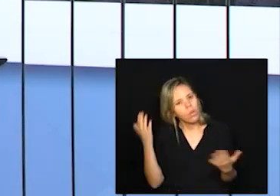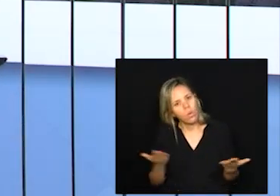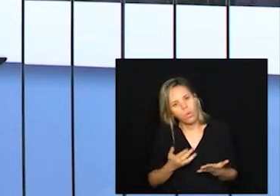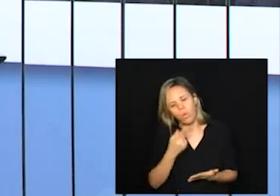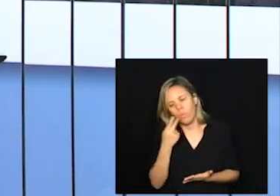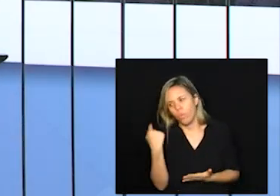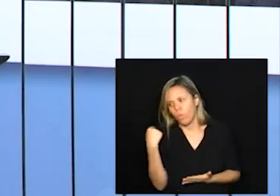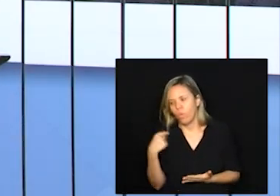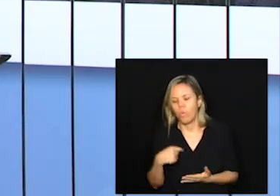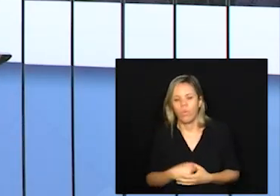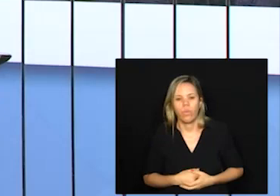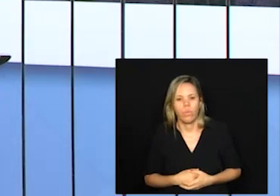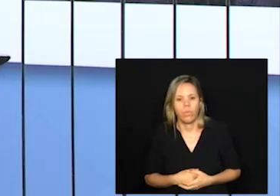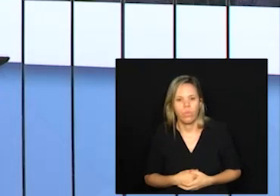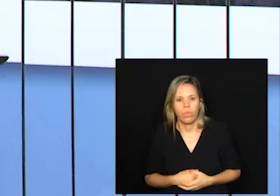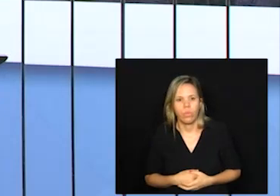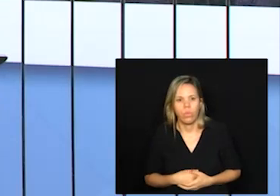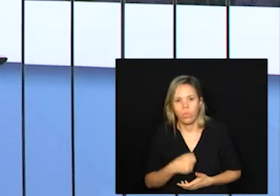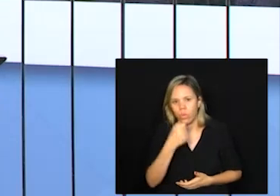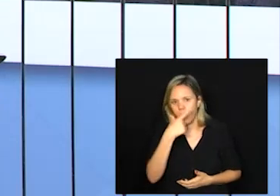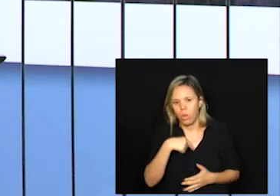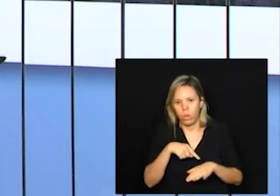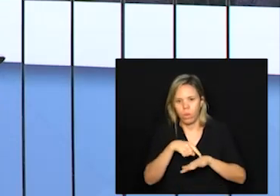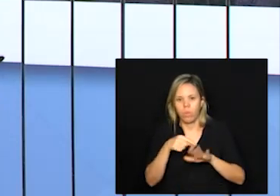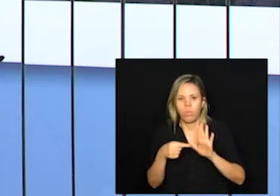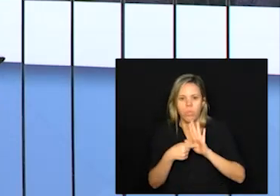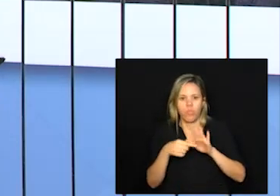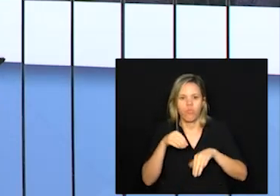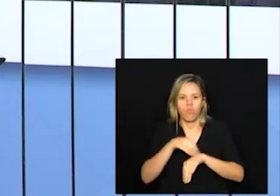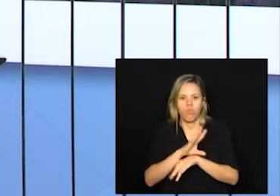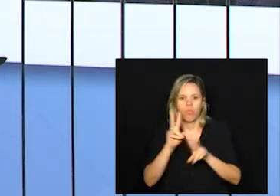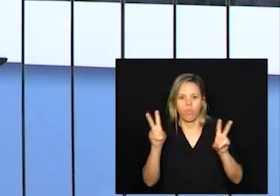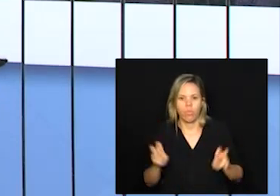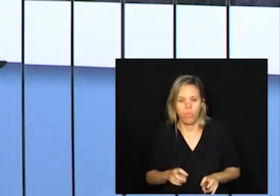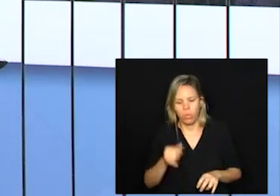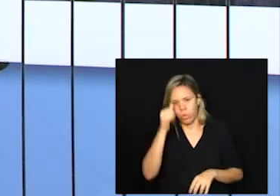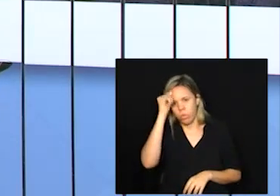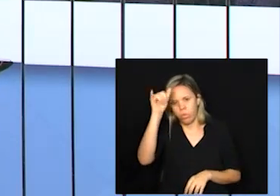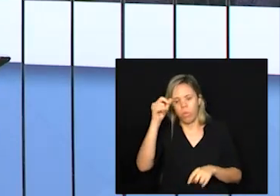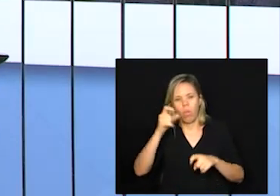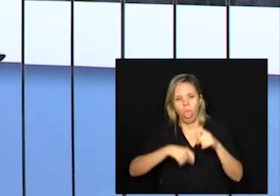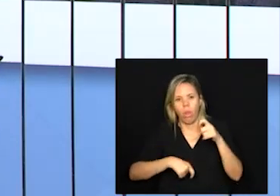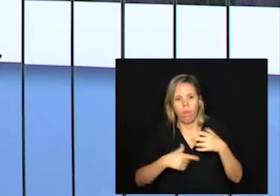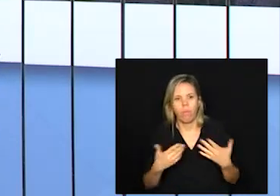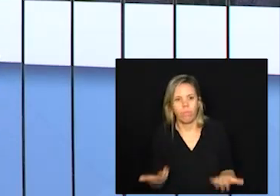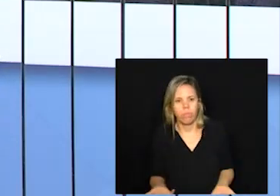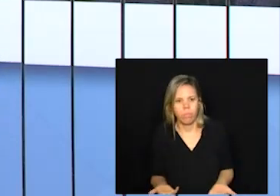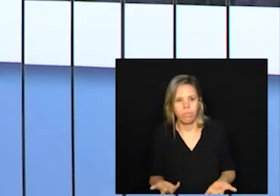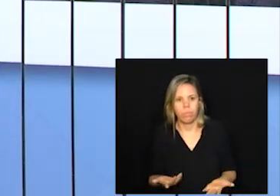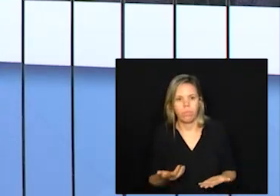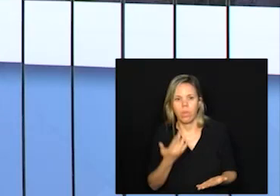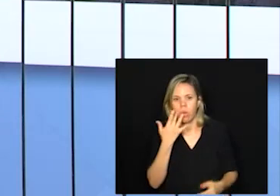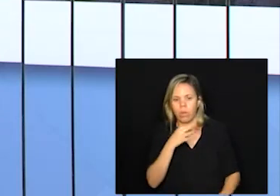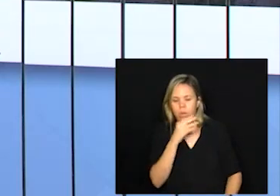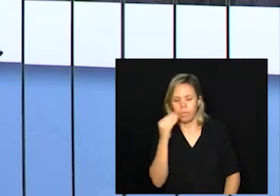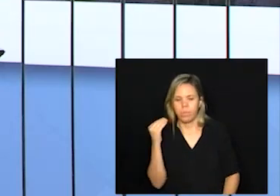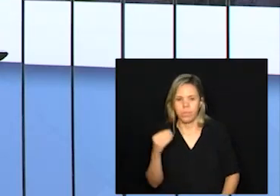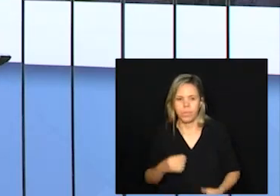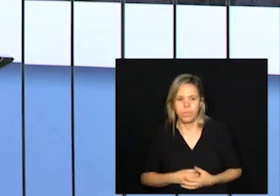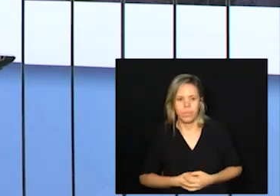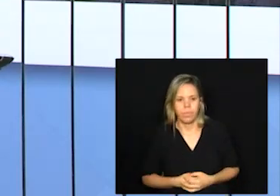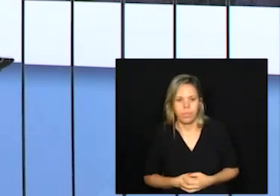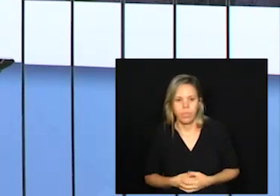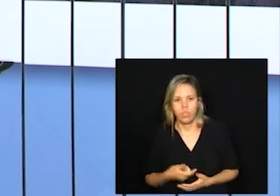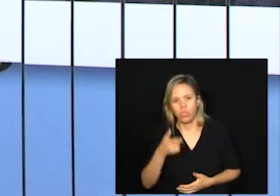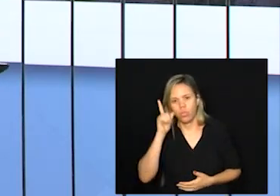falou agora há pouco no link, o Rubens Morelli trouxe as informações a respeito do combate à exploração e o abuso de crianças e adolescentes.